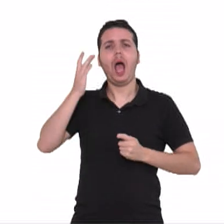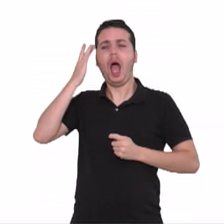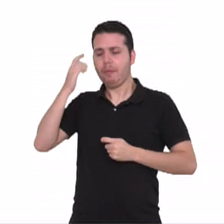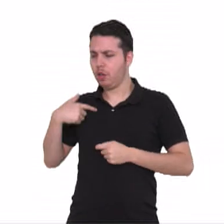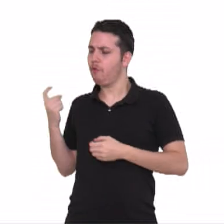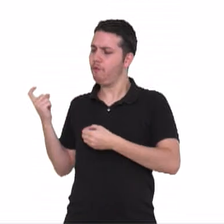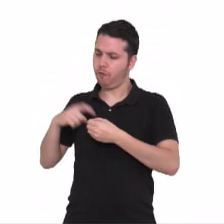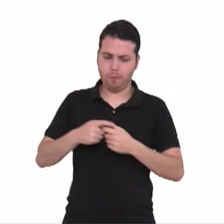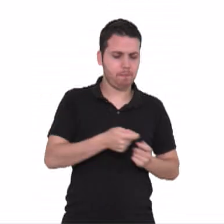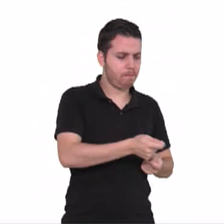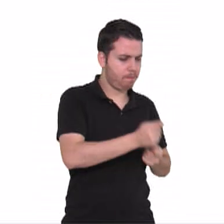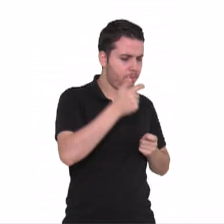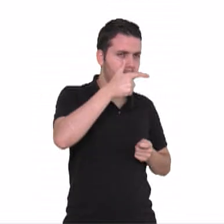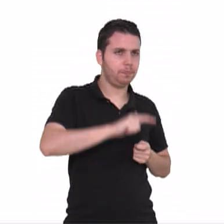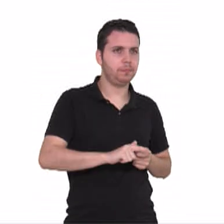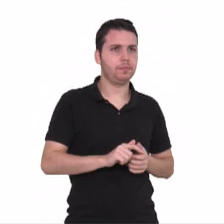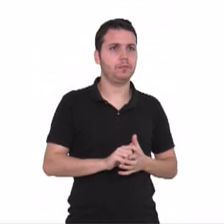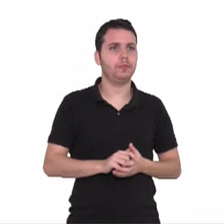dia...